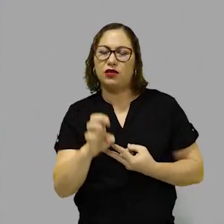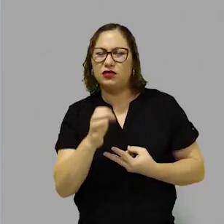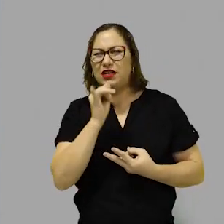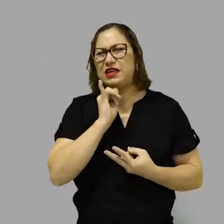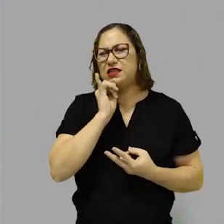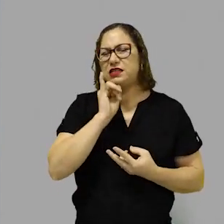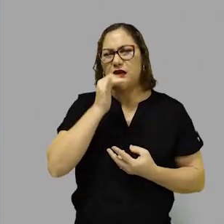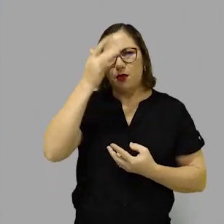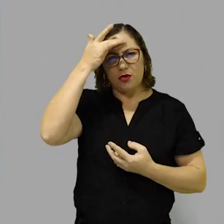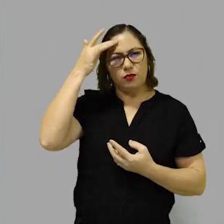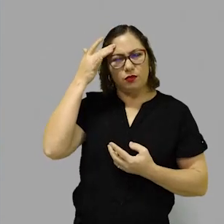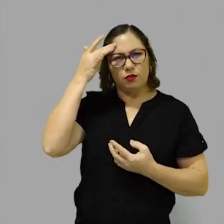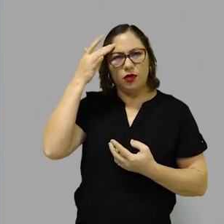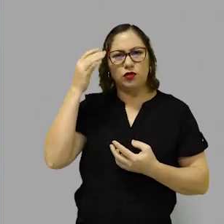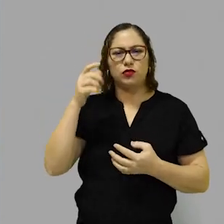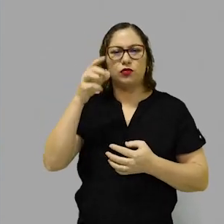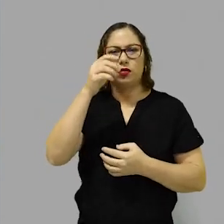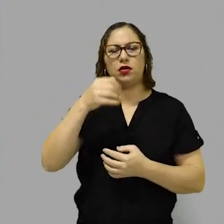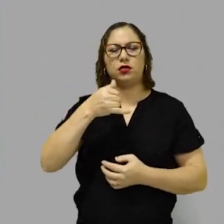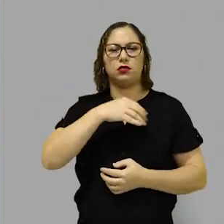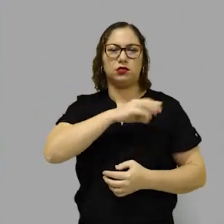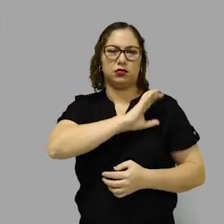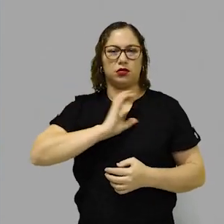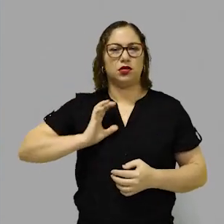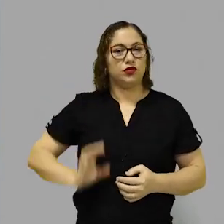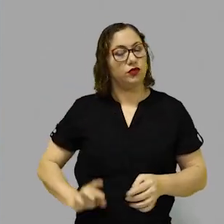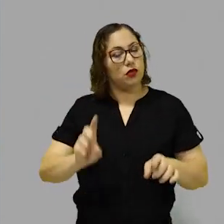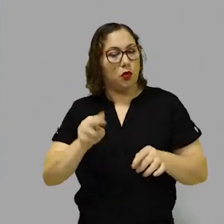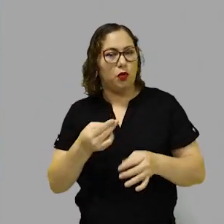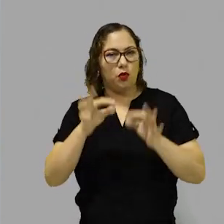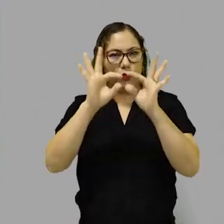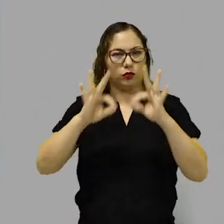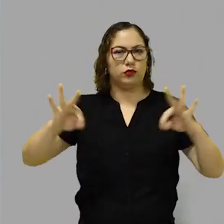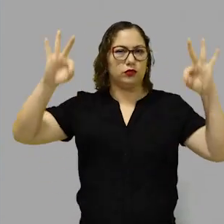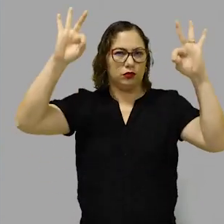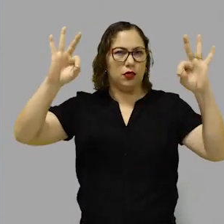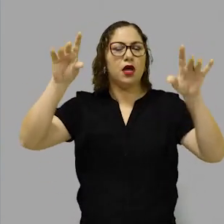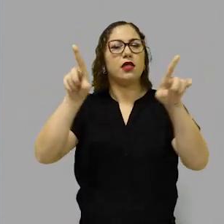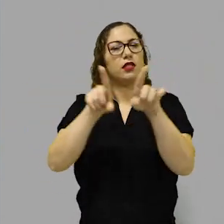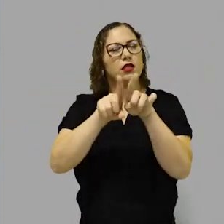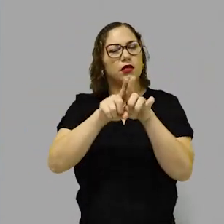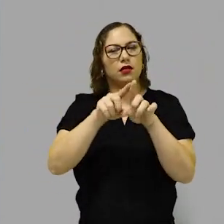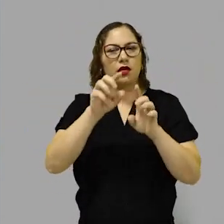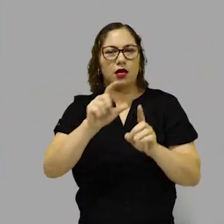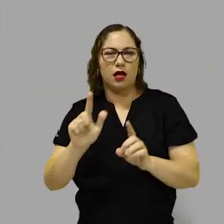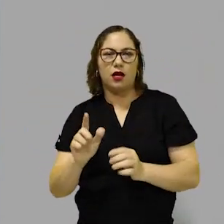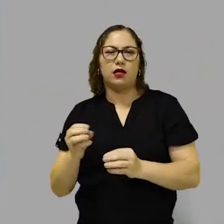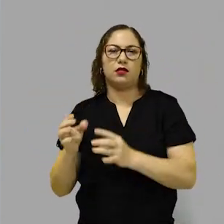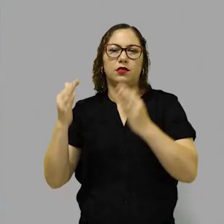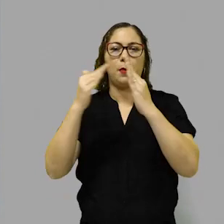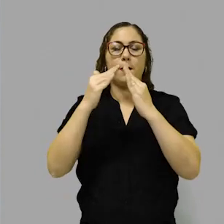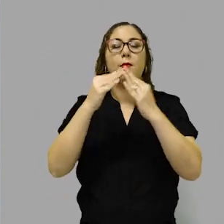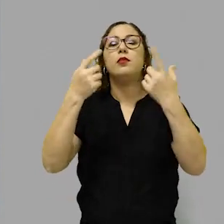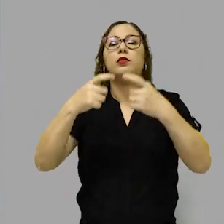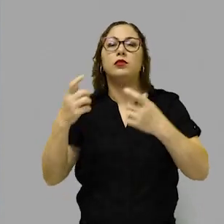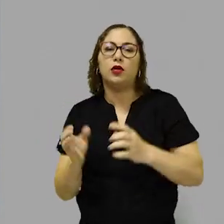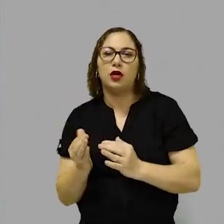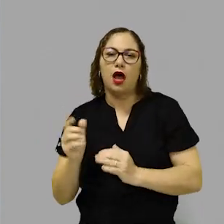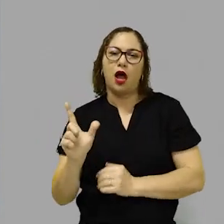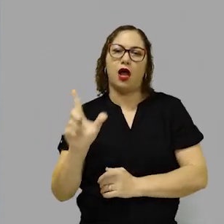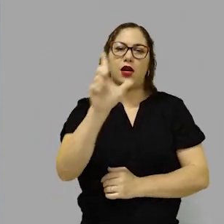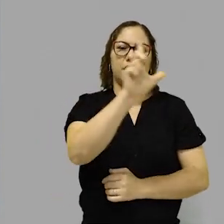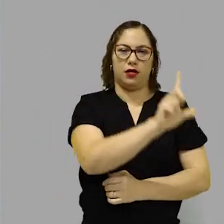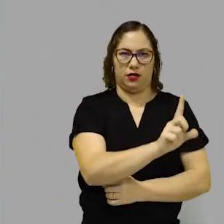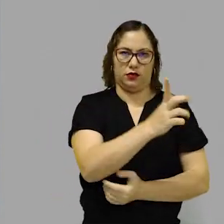orientais, pois eles moram na parte leste do planeta, a leste do meridiano de